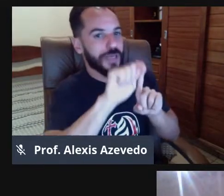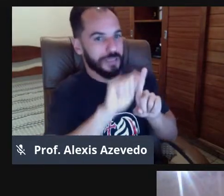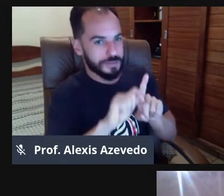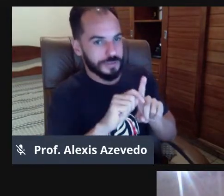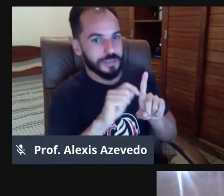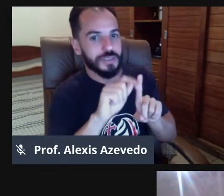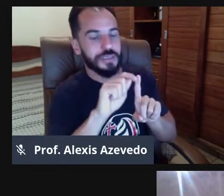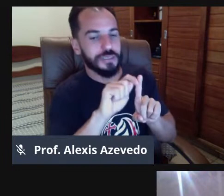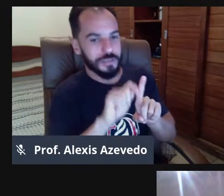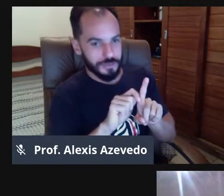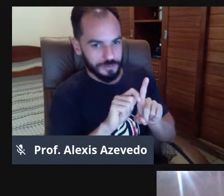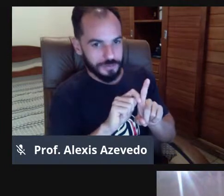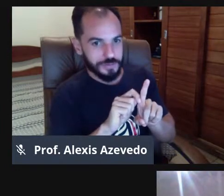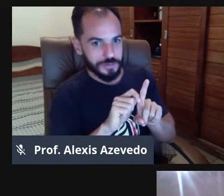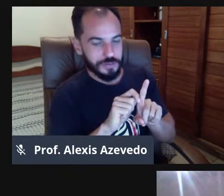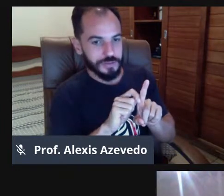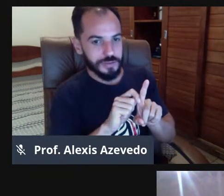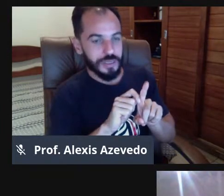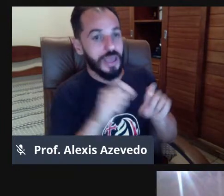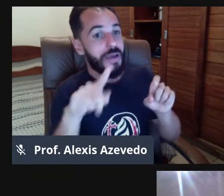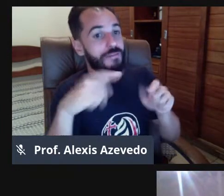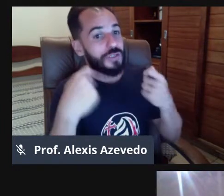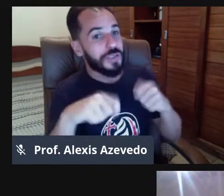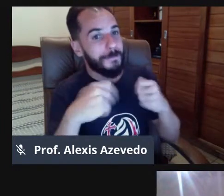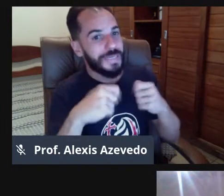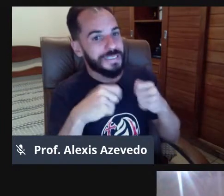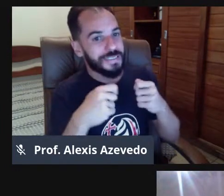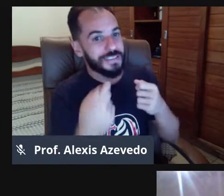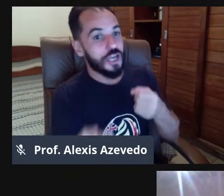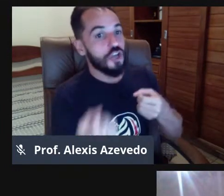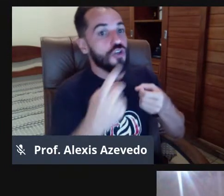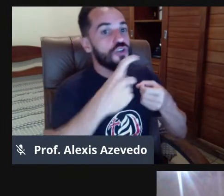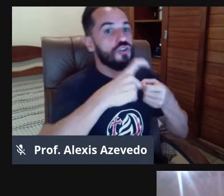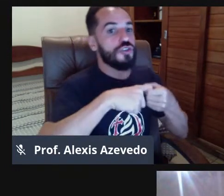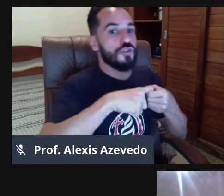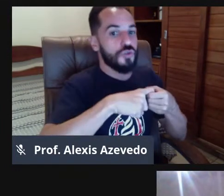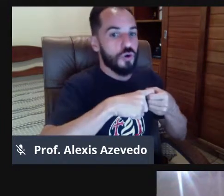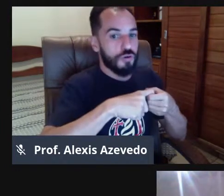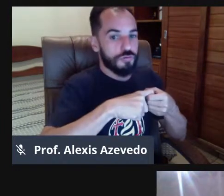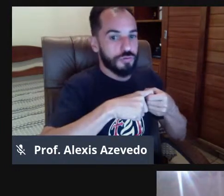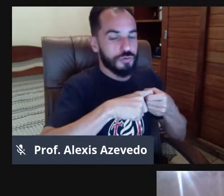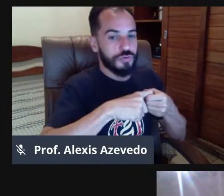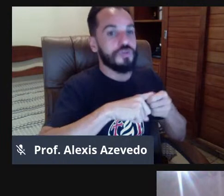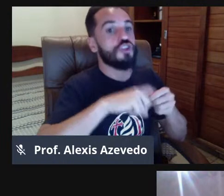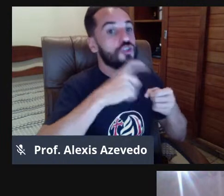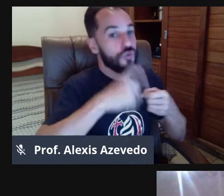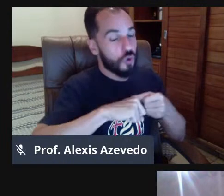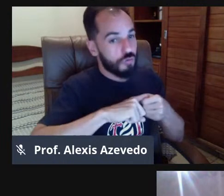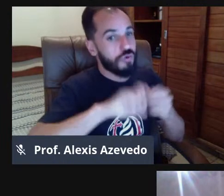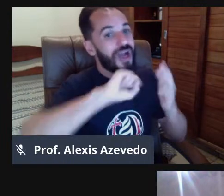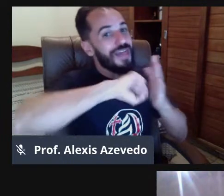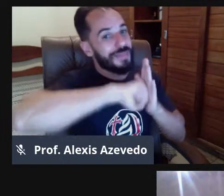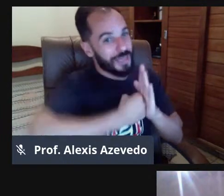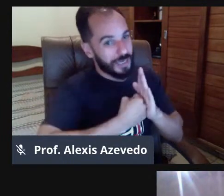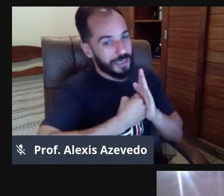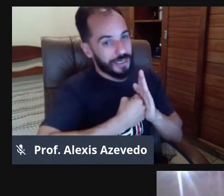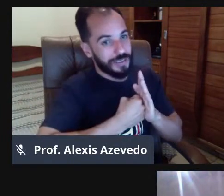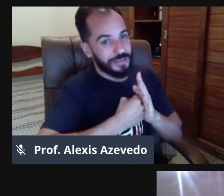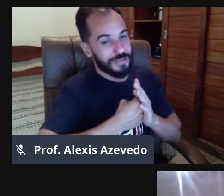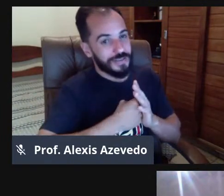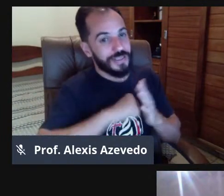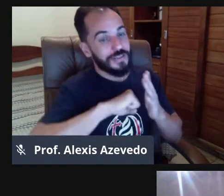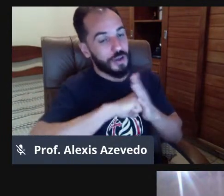a sua matrícula trancada, ele tem que novamente fazer o trancamento do semestre seguinte. Então, às vezes, o